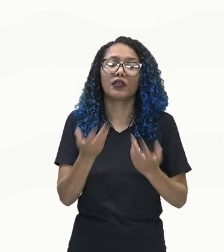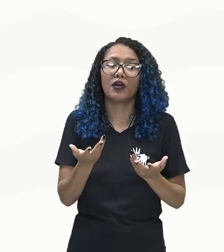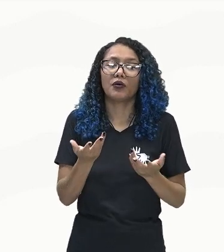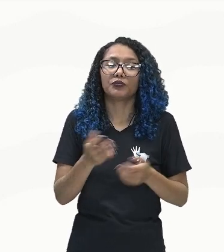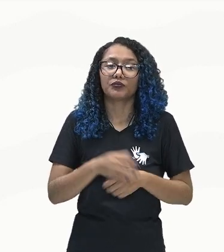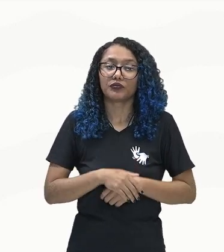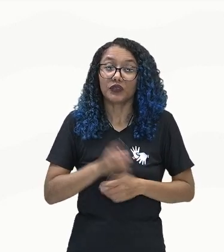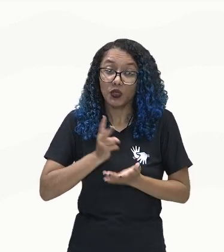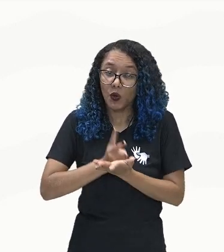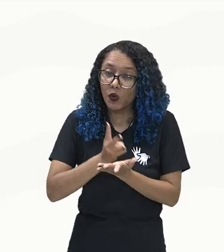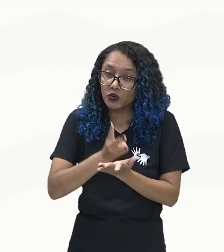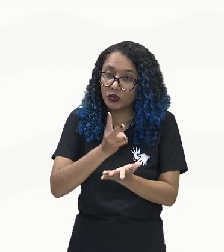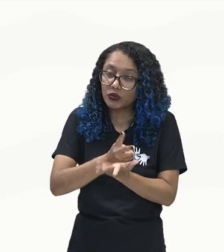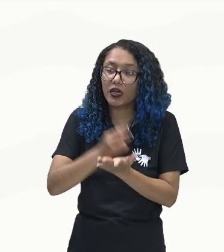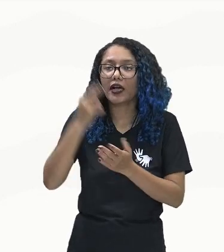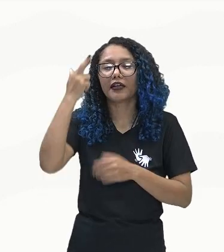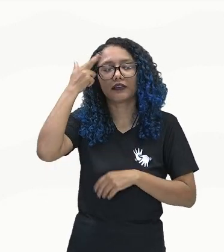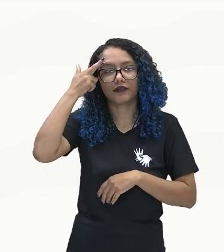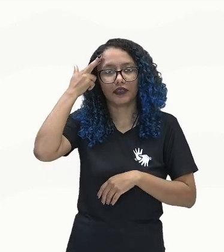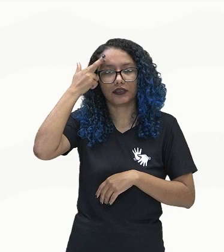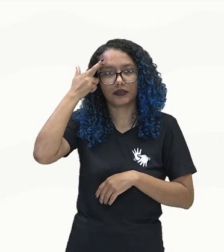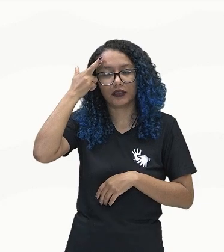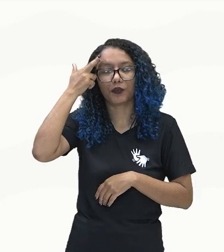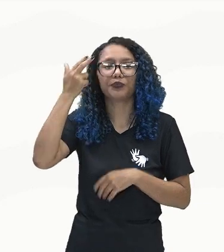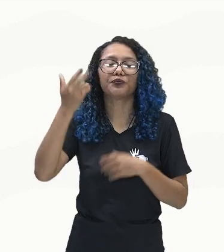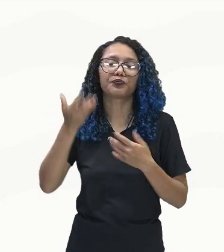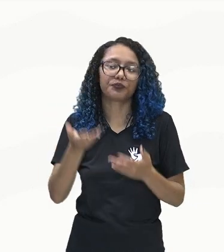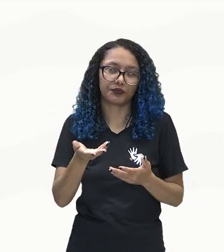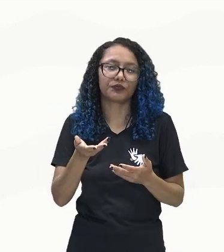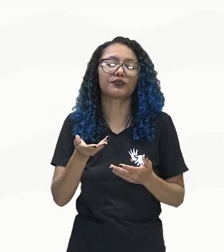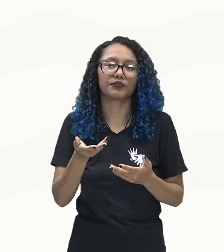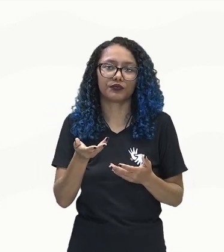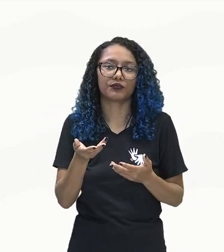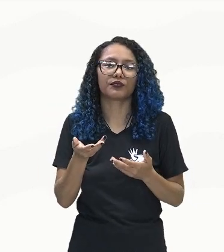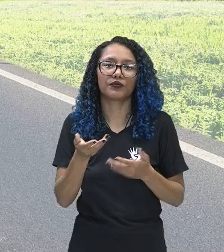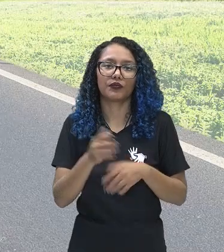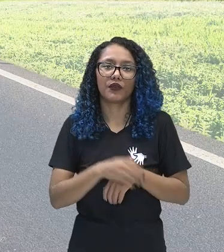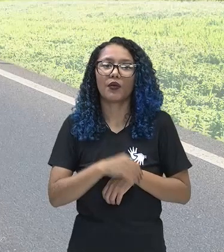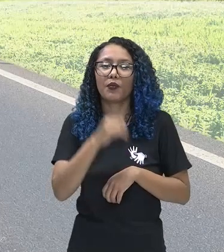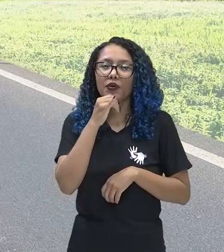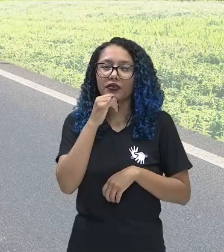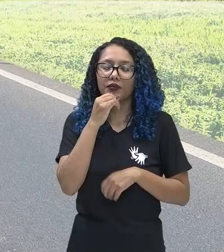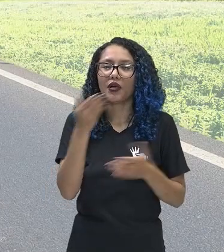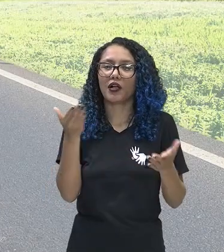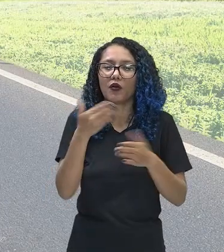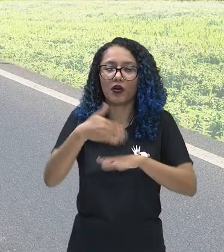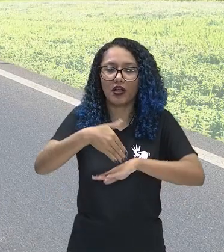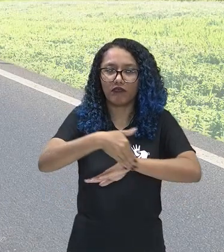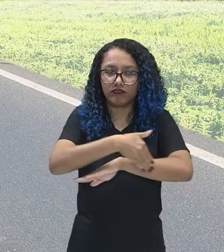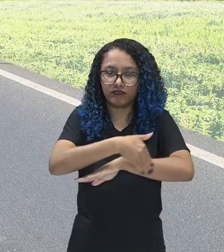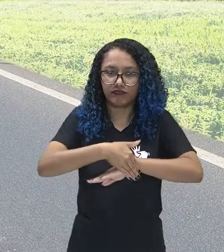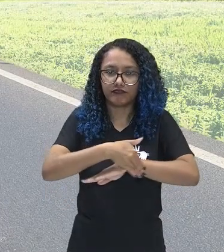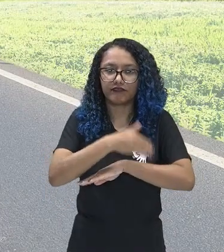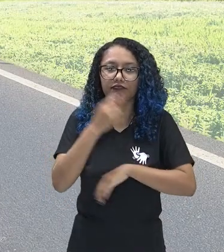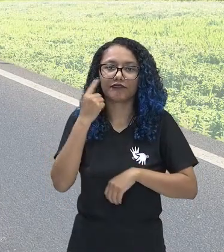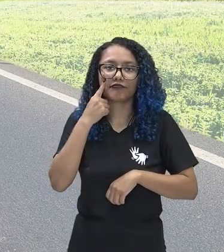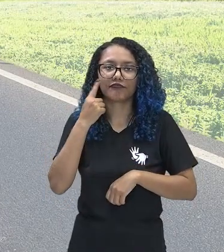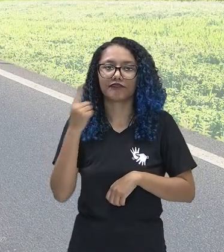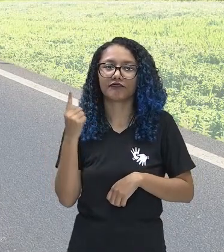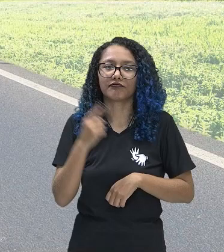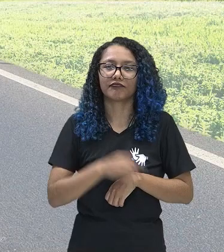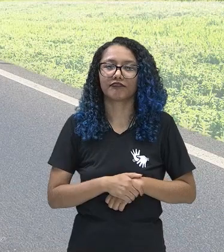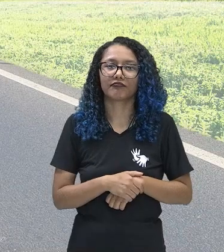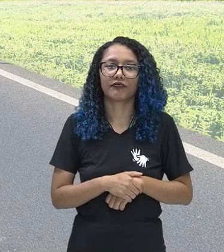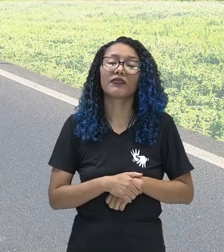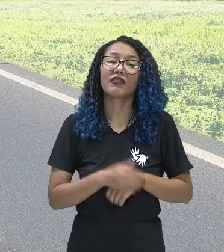refletir ainda mais sobre essa ideia de propósito, né, a gente está na estrada agora, como eu venho falando